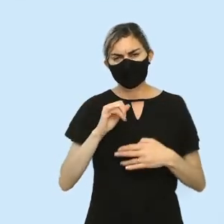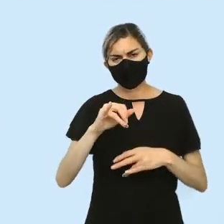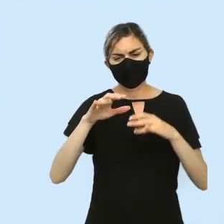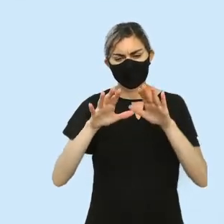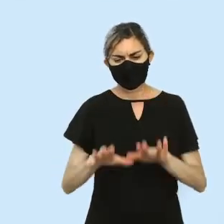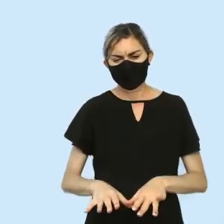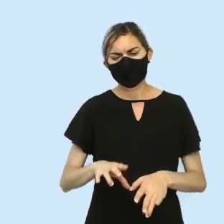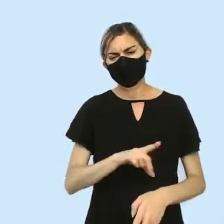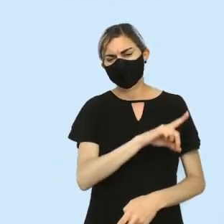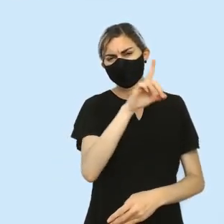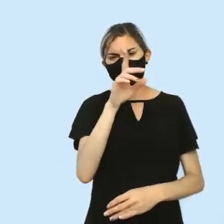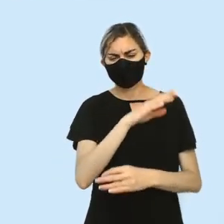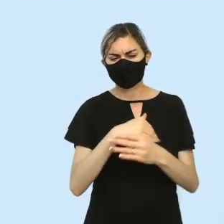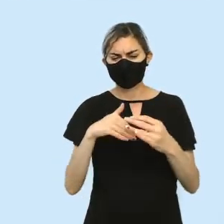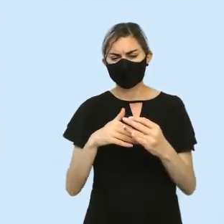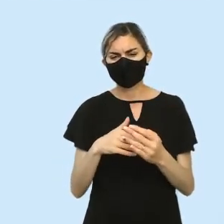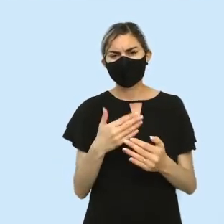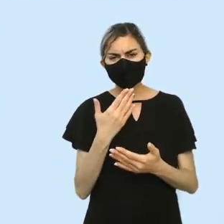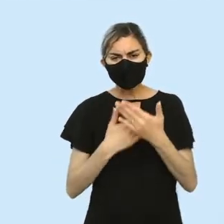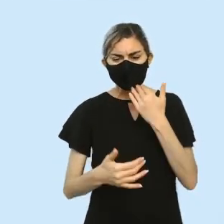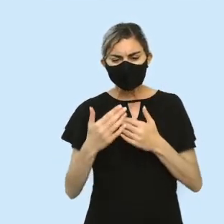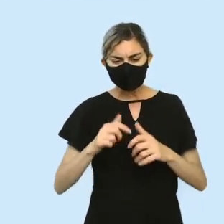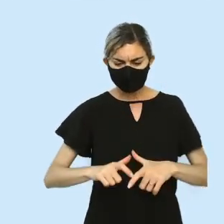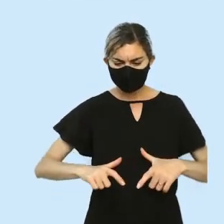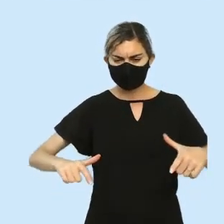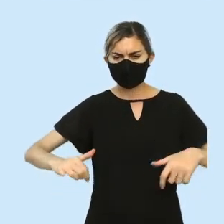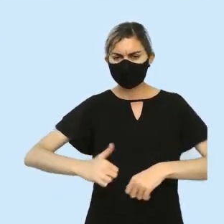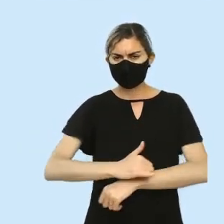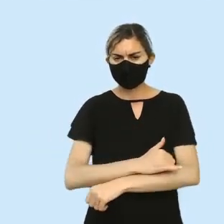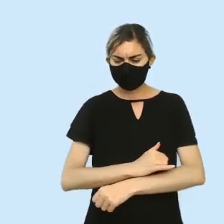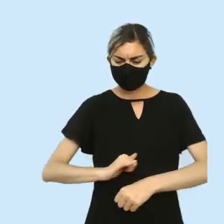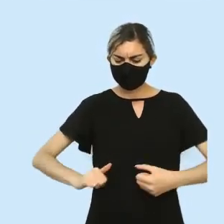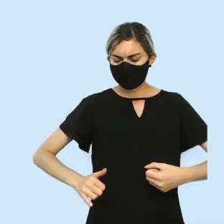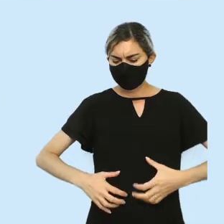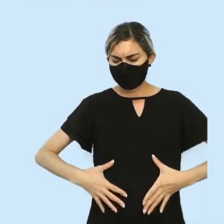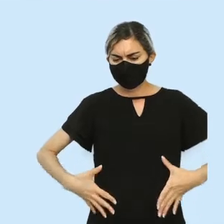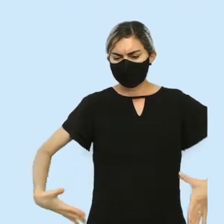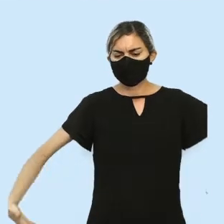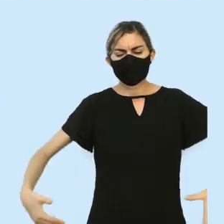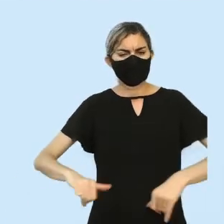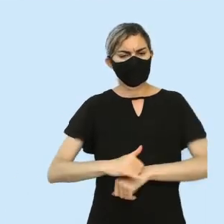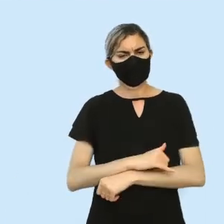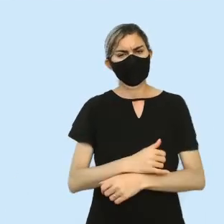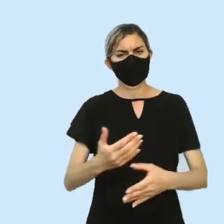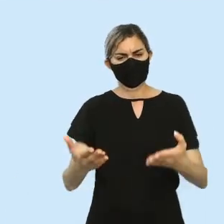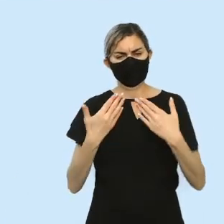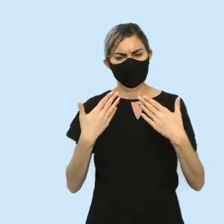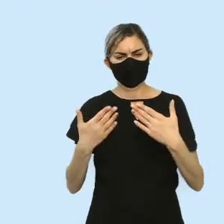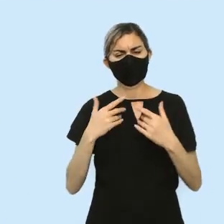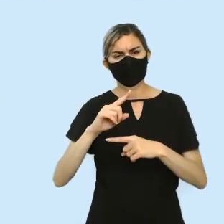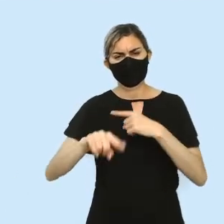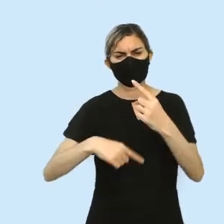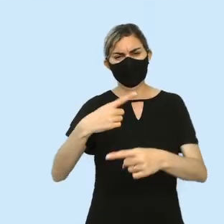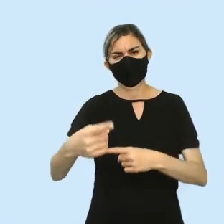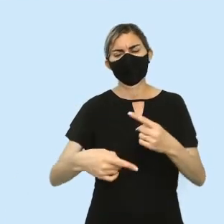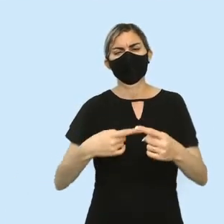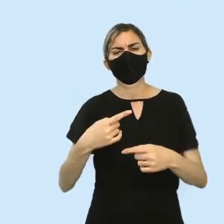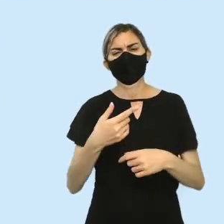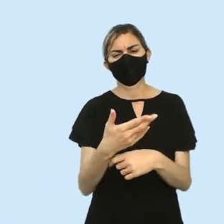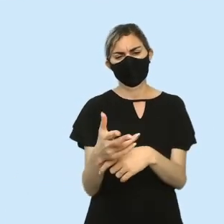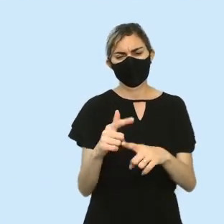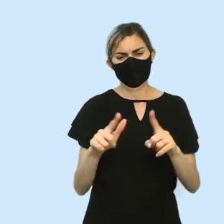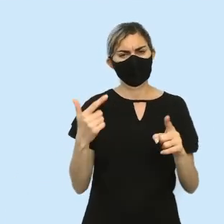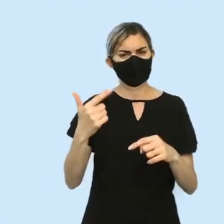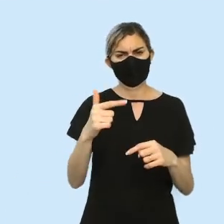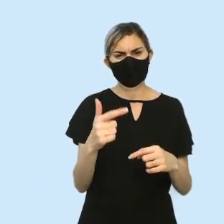ficar, Aninha, o dia todo comendo, vai crescer por lado. Então, tu tem que pegar as calorias e depois dissipar. Mas não